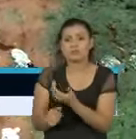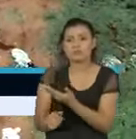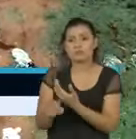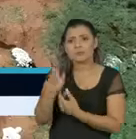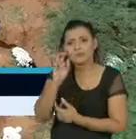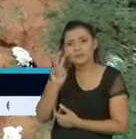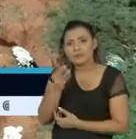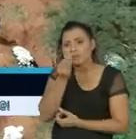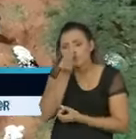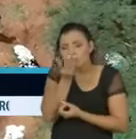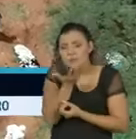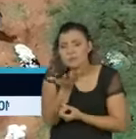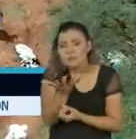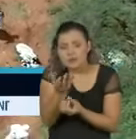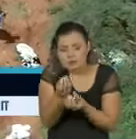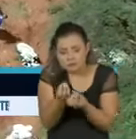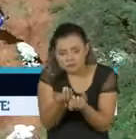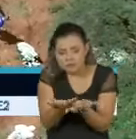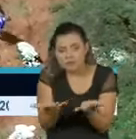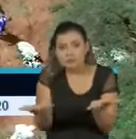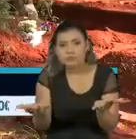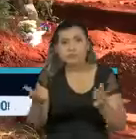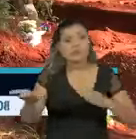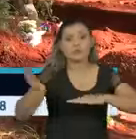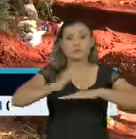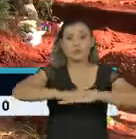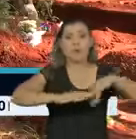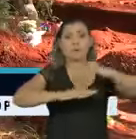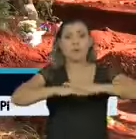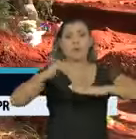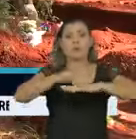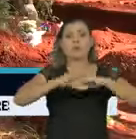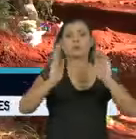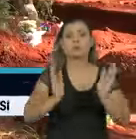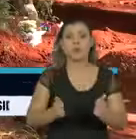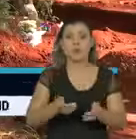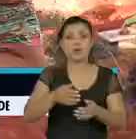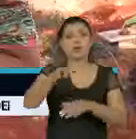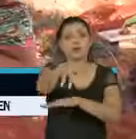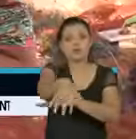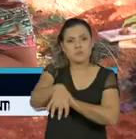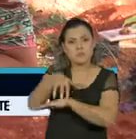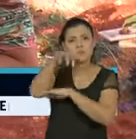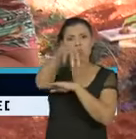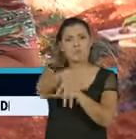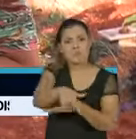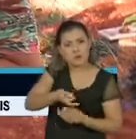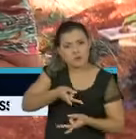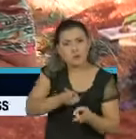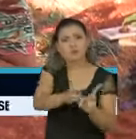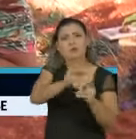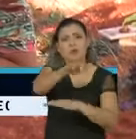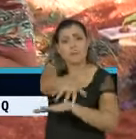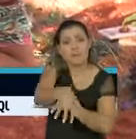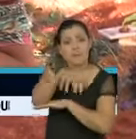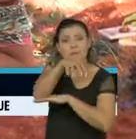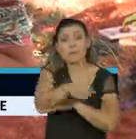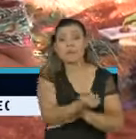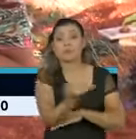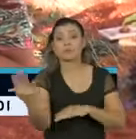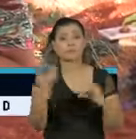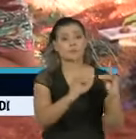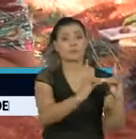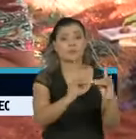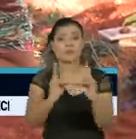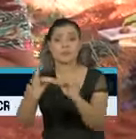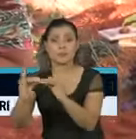deposita flores sobre o caixão já coberto de terra. As escavações avançam. A média diária de sepultamentos no cemitério